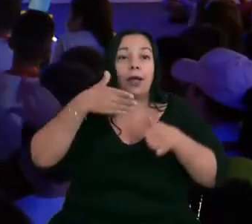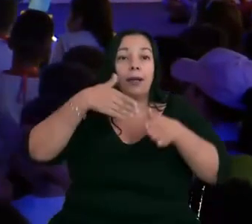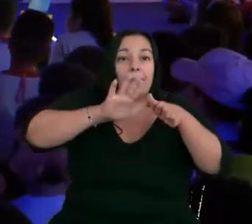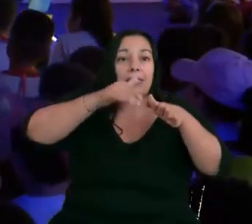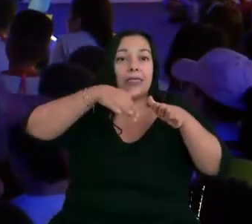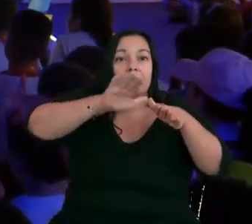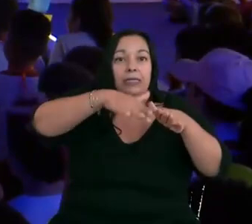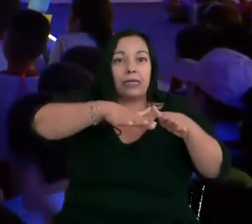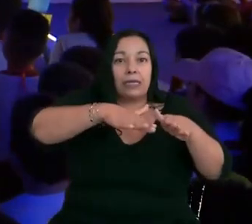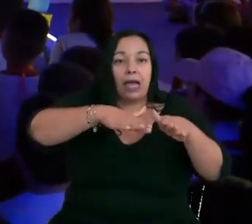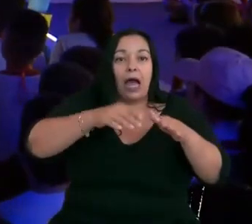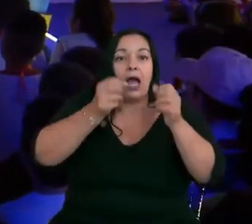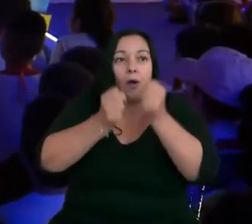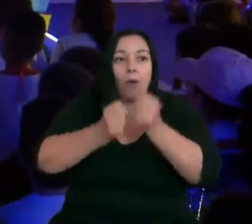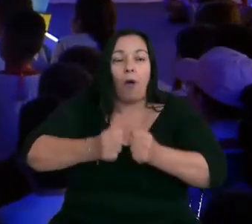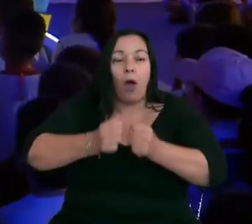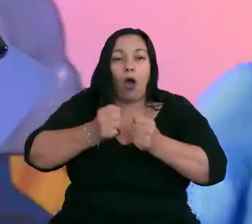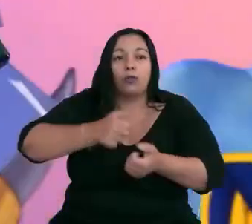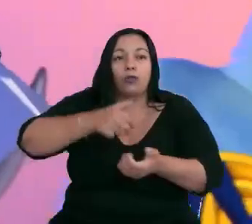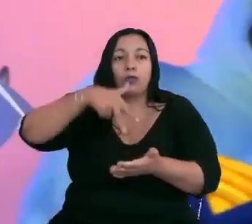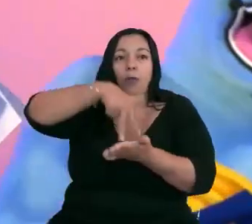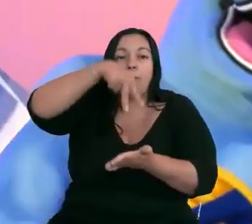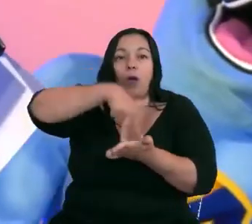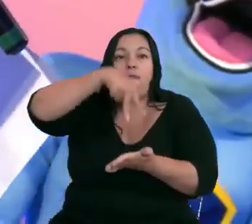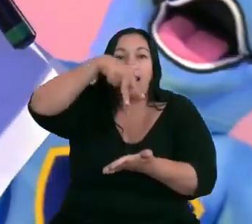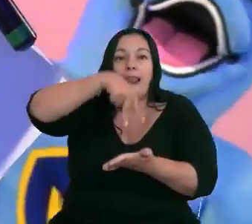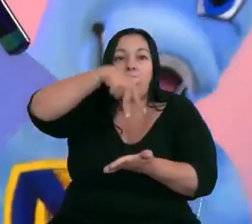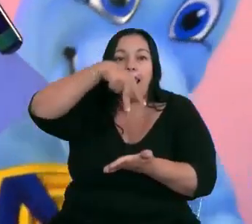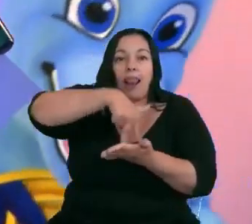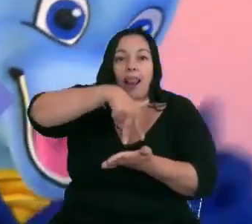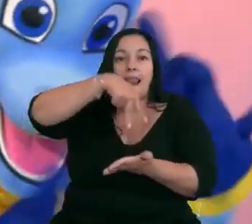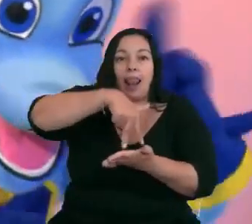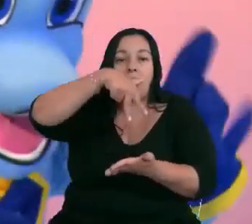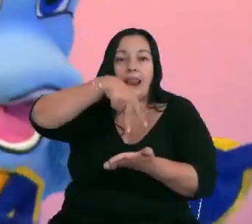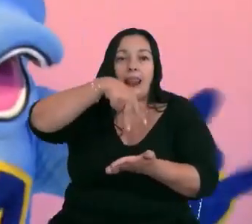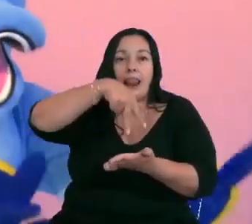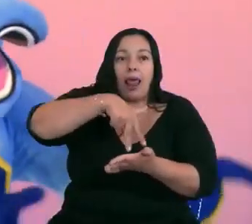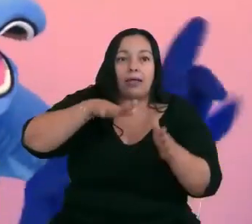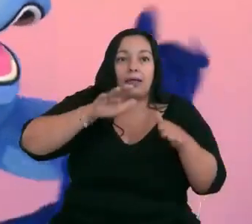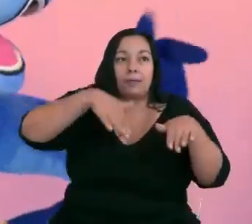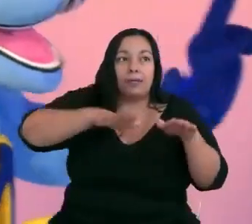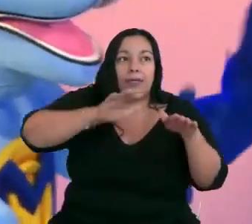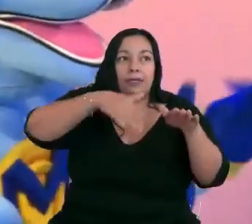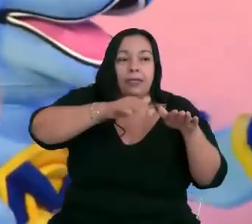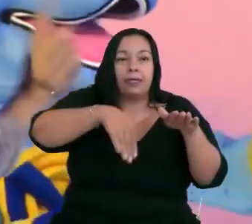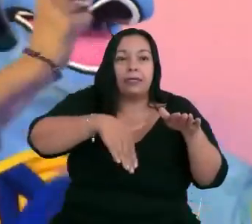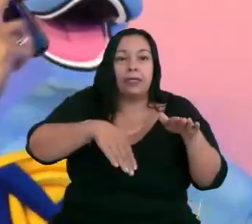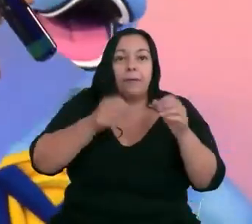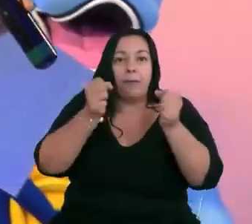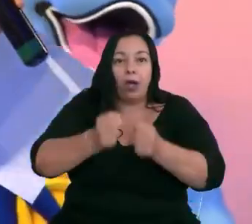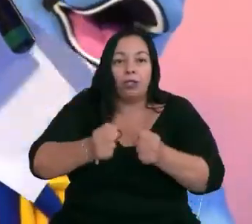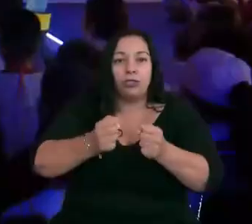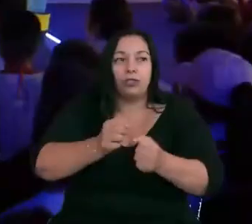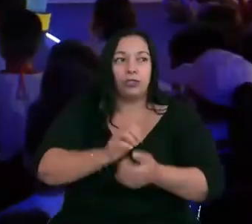eu posso pular na piscina se não tem um adulto lá? Duas.